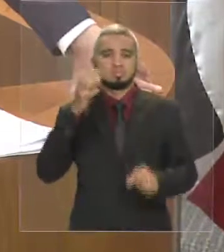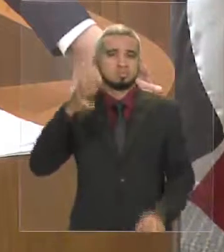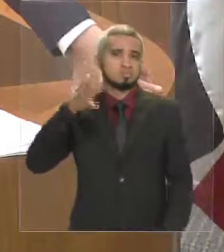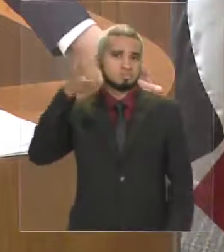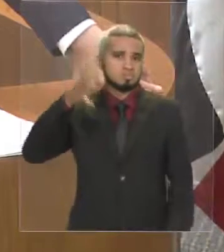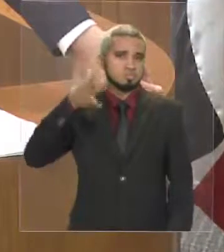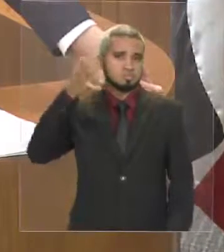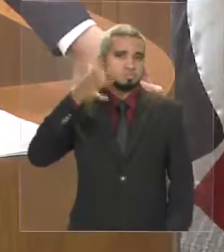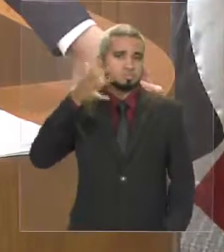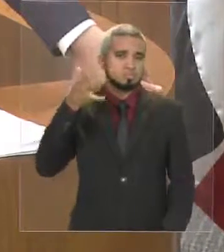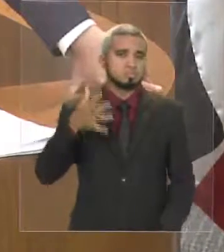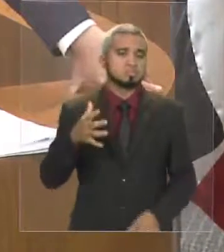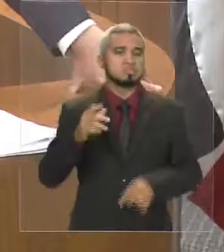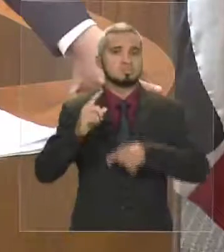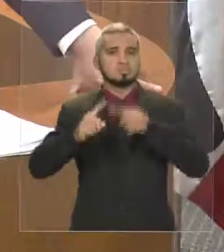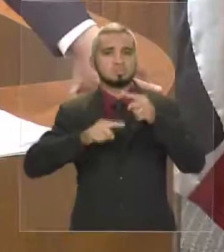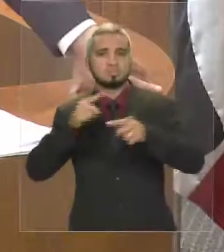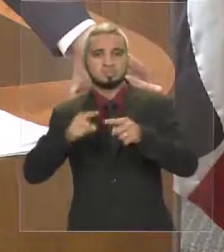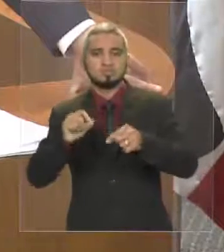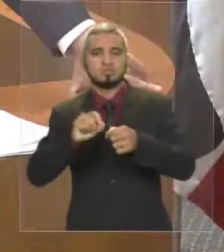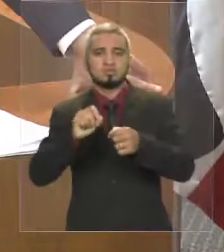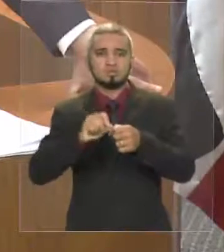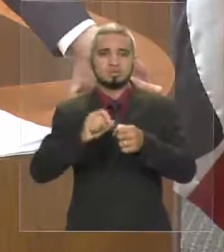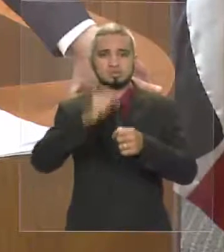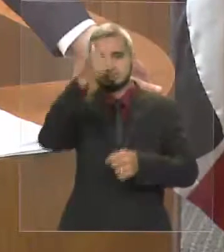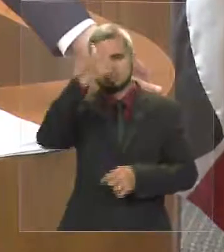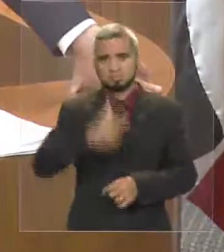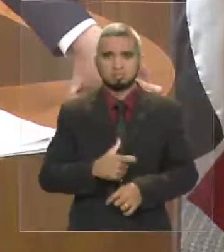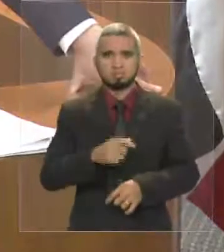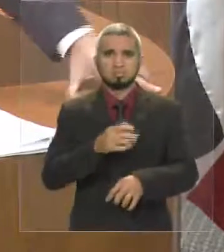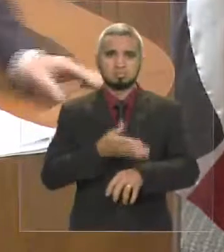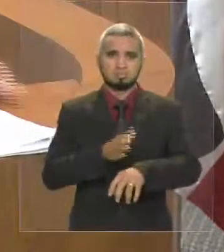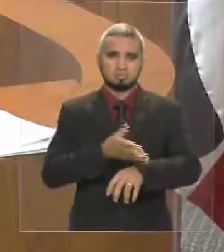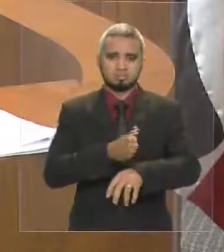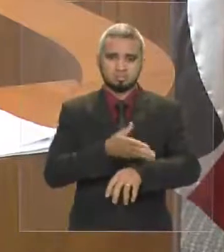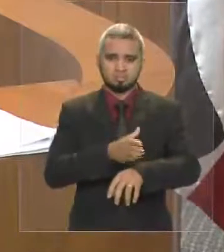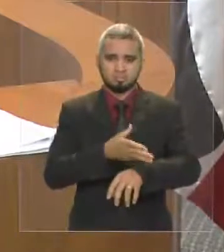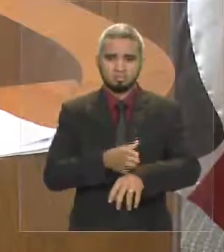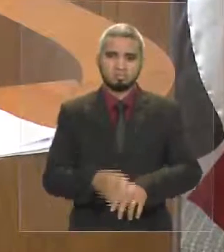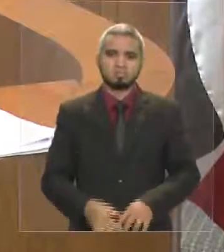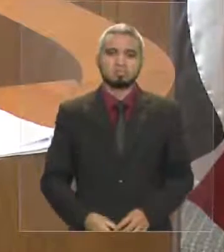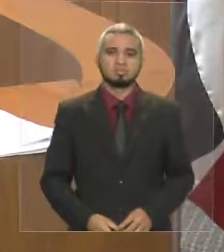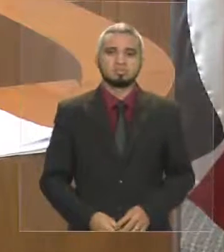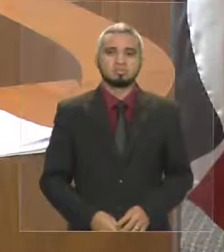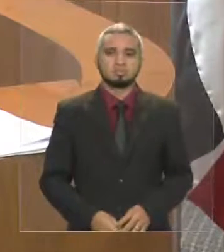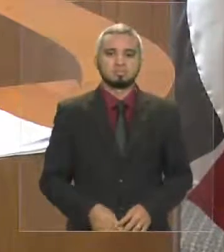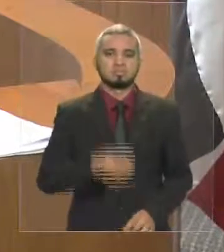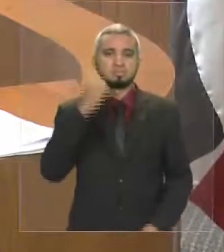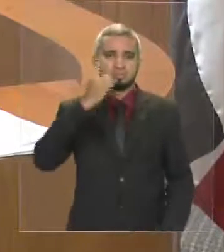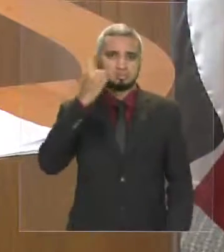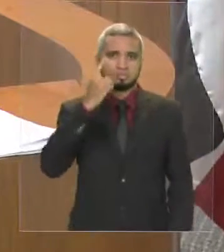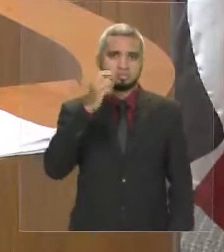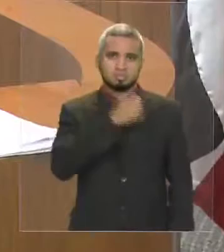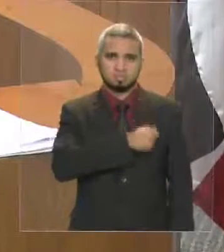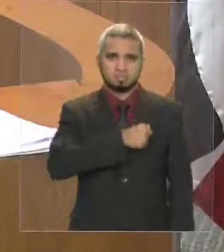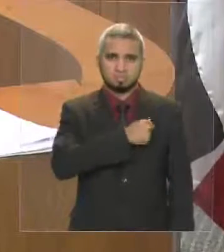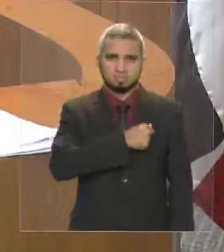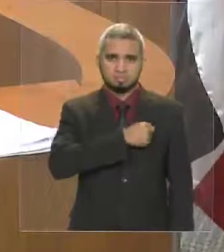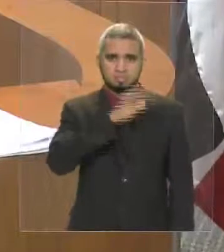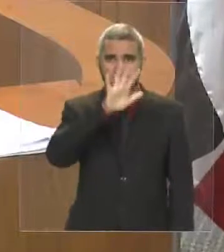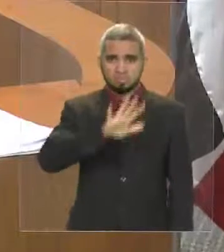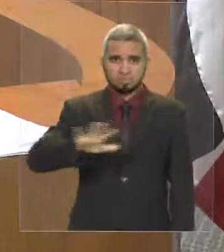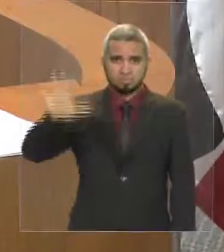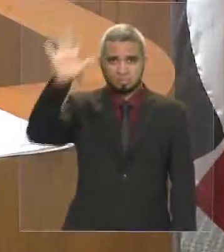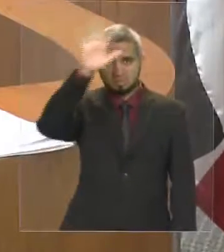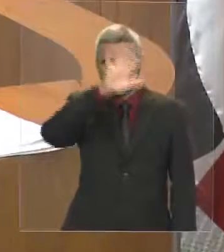oportunidade de aplicar na prática aquilo que você dizia. A nível nacional, deputado Antônio Pereira, não